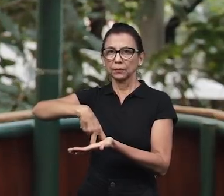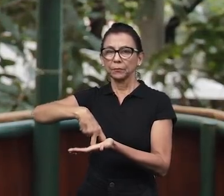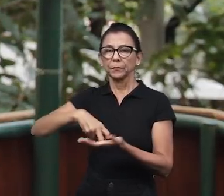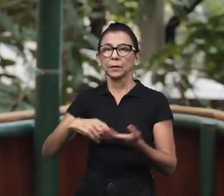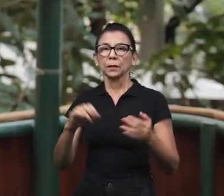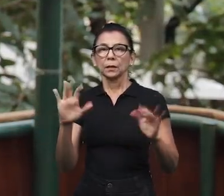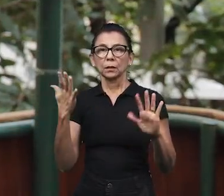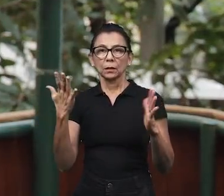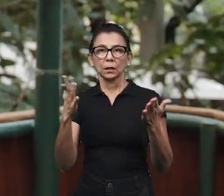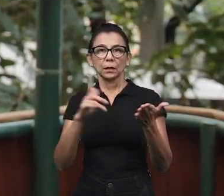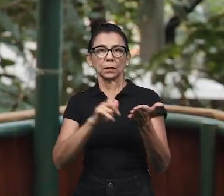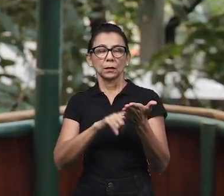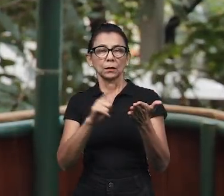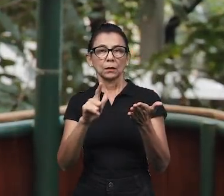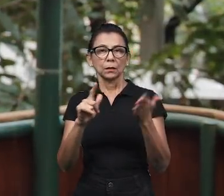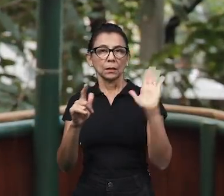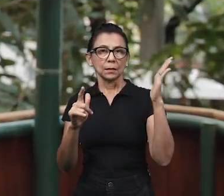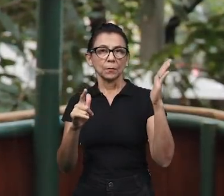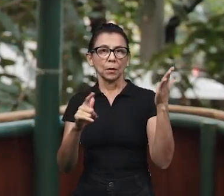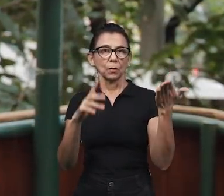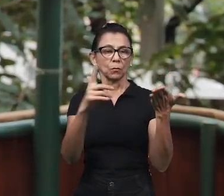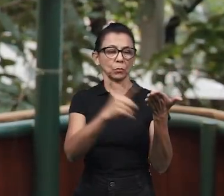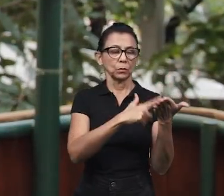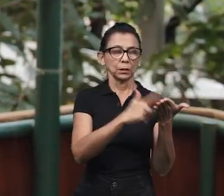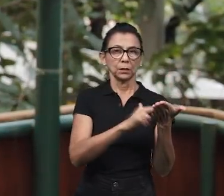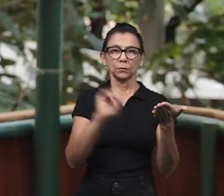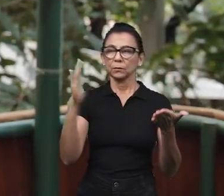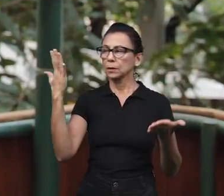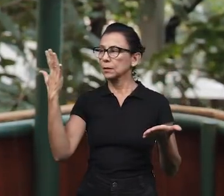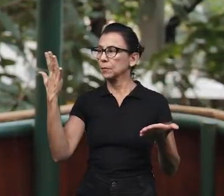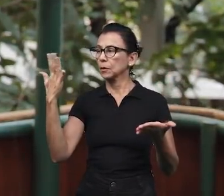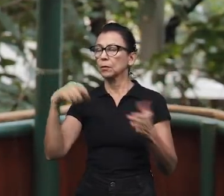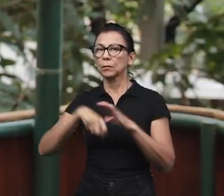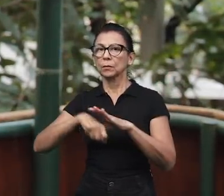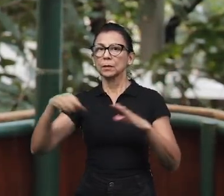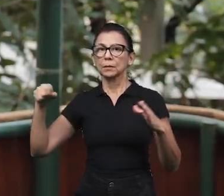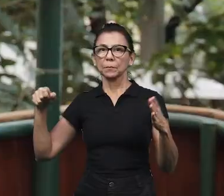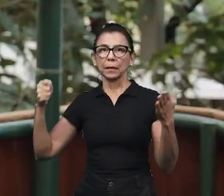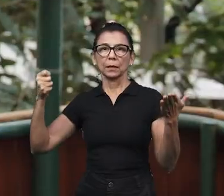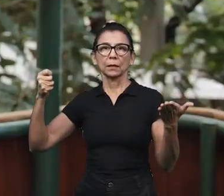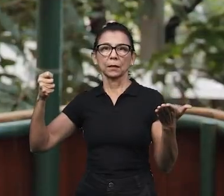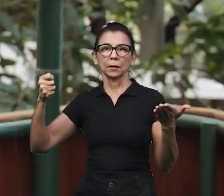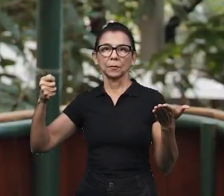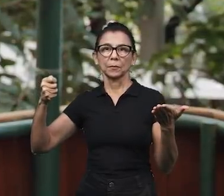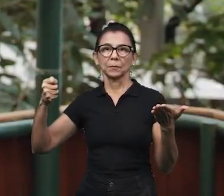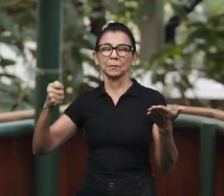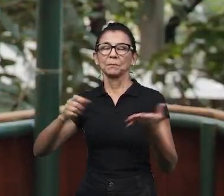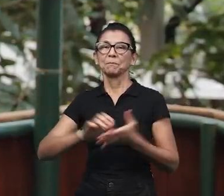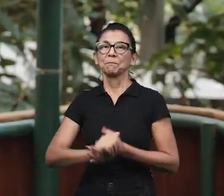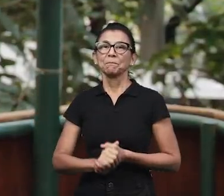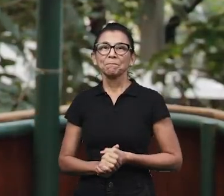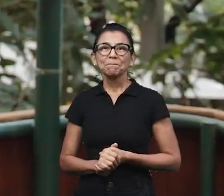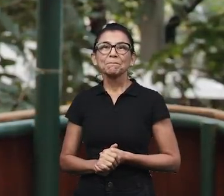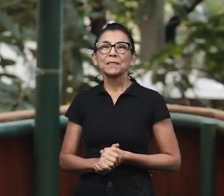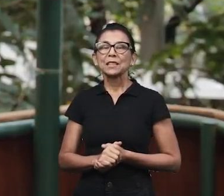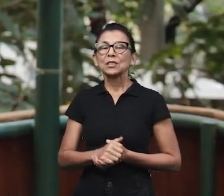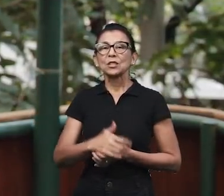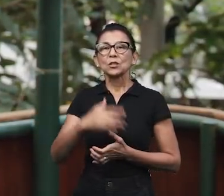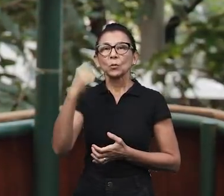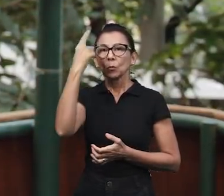tinha uma espada. E quando a gente tentava olhar para o rosto dele, a gente não conseguia, porque era um brilho muito, muito intenso, muito